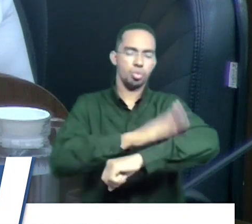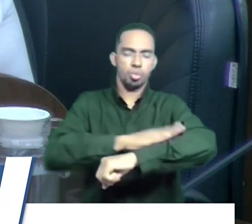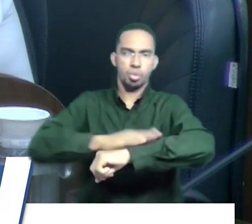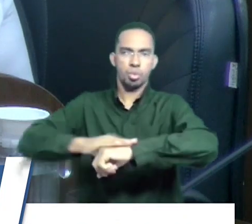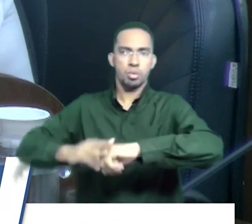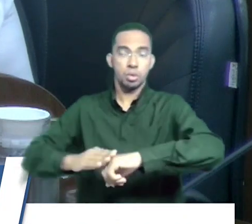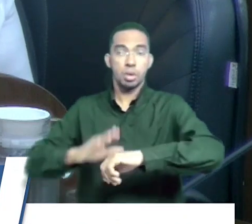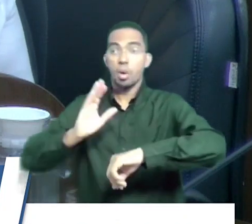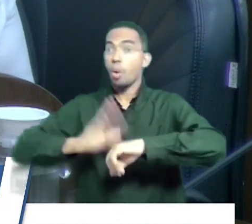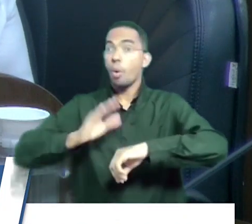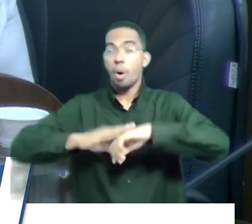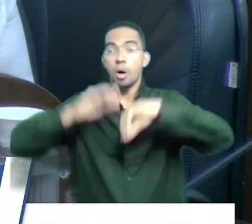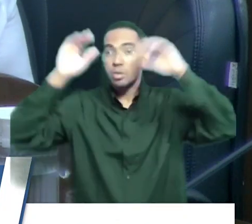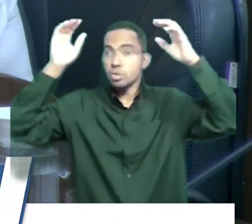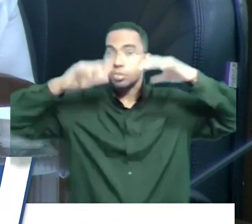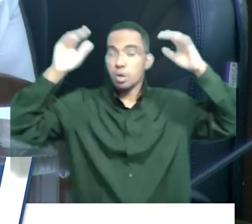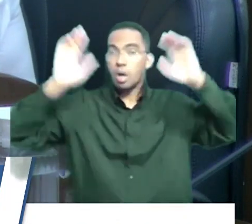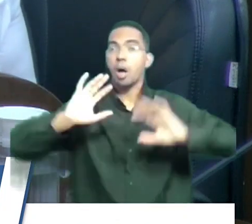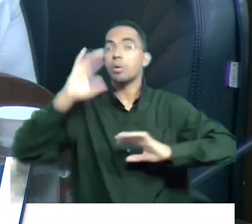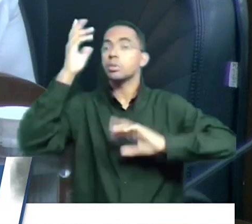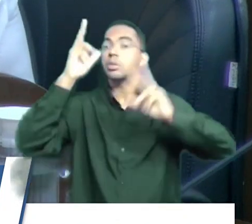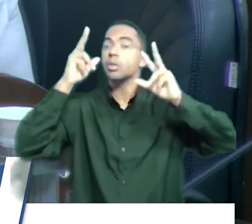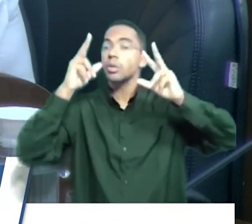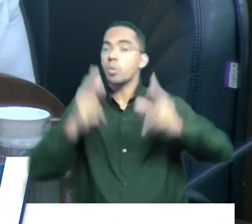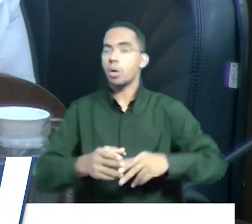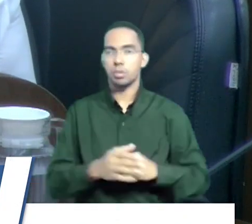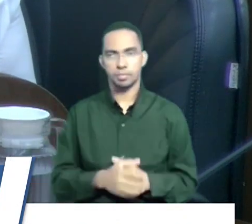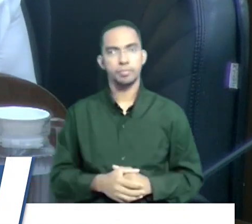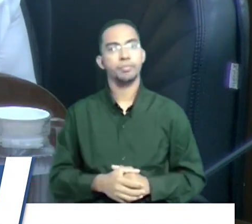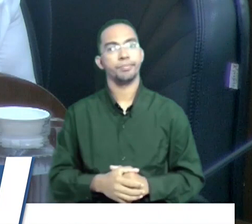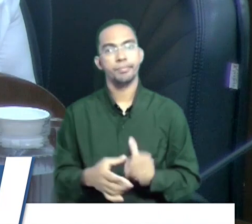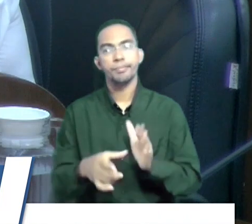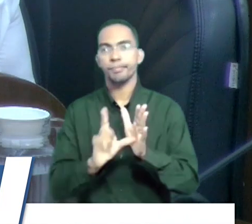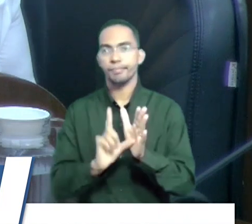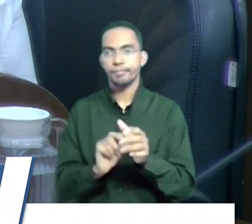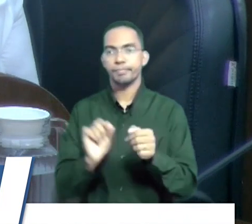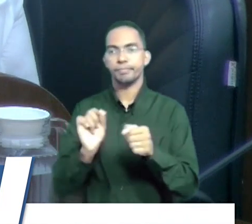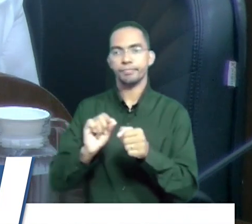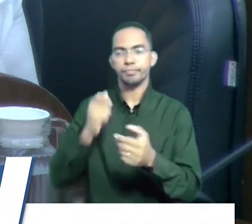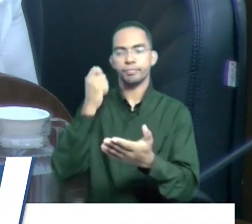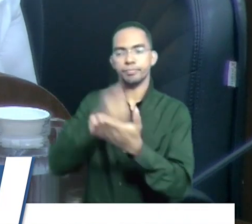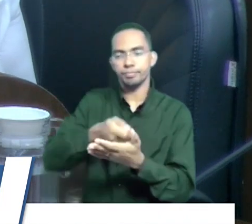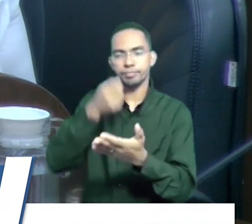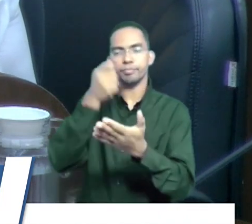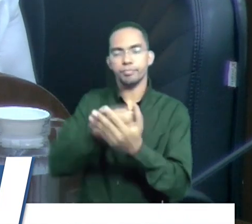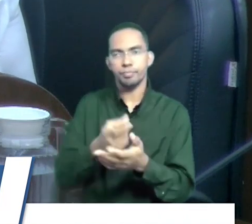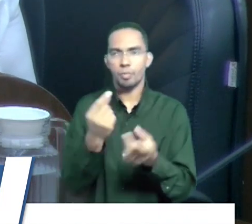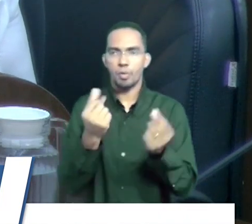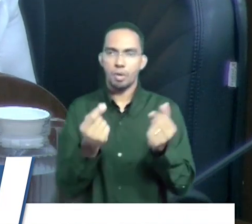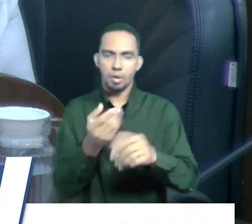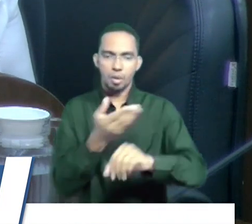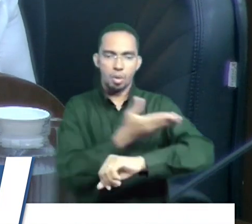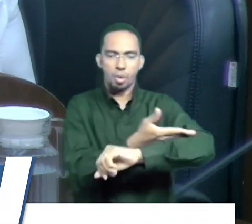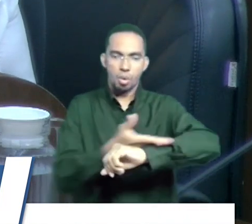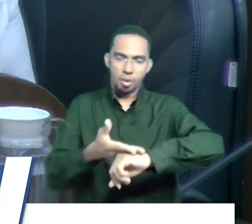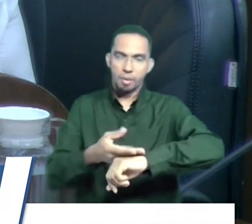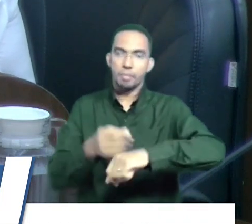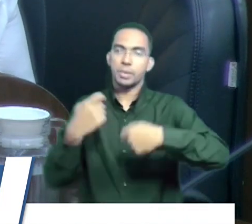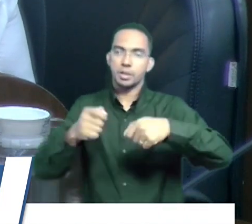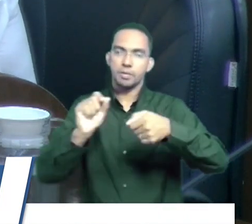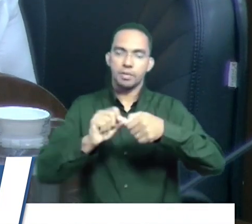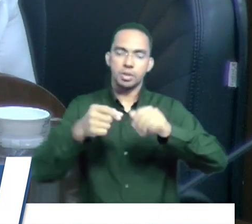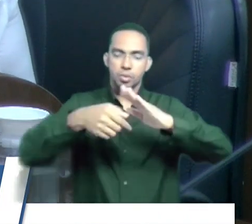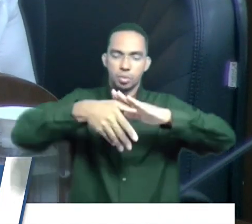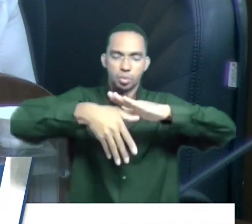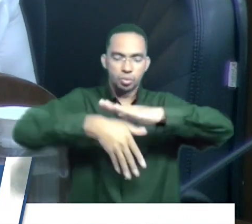vai chover, vai acontecer a mesma coisa. Então, ao invés de ficar gastando dinheiro com recapeamento, faz o escoamento de